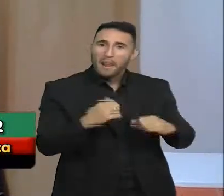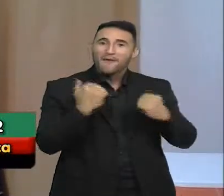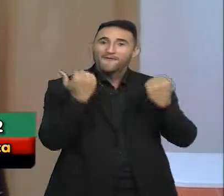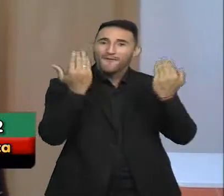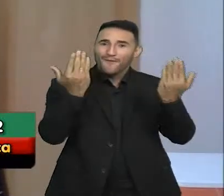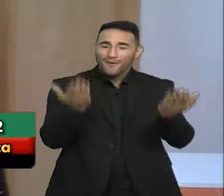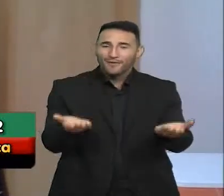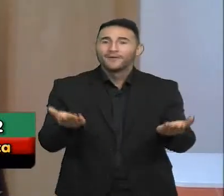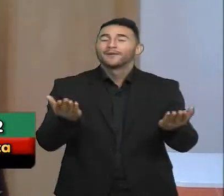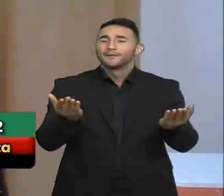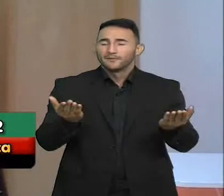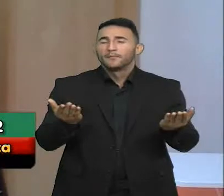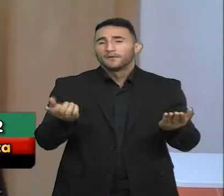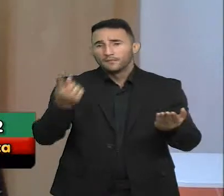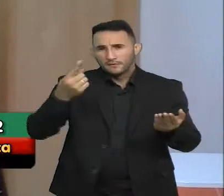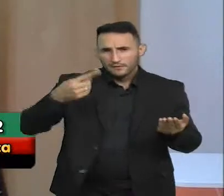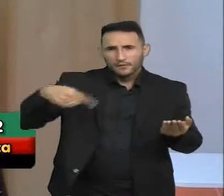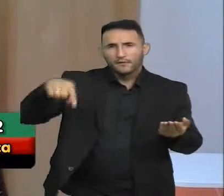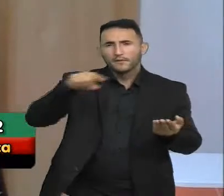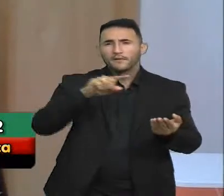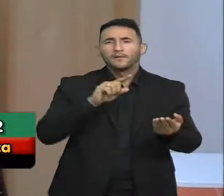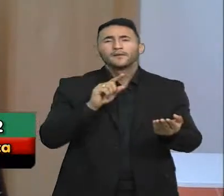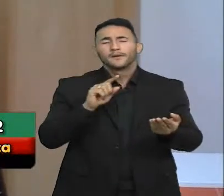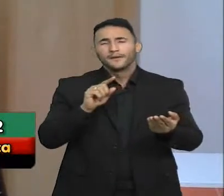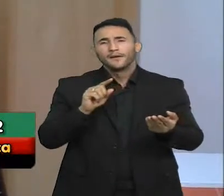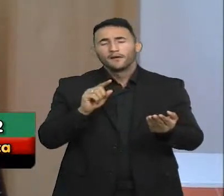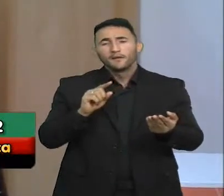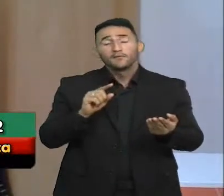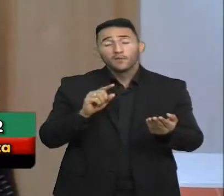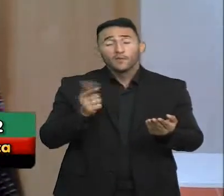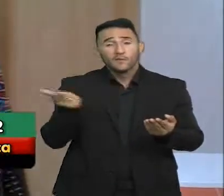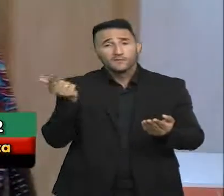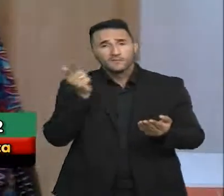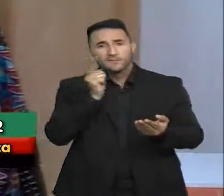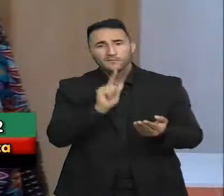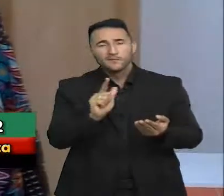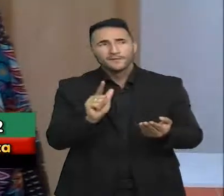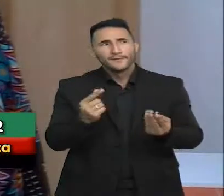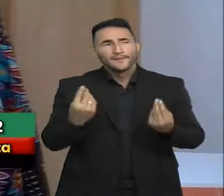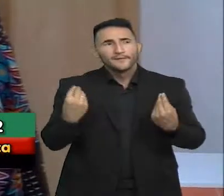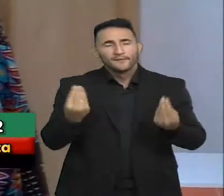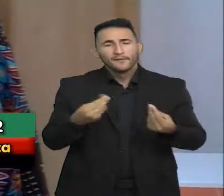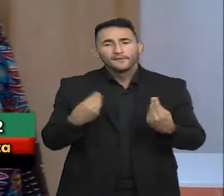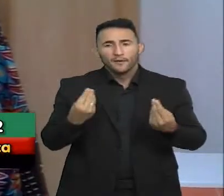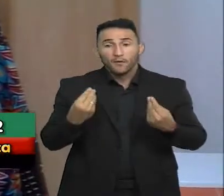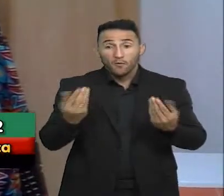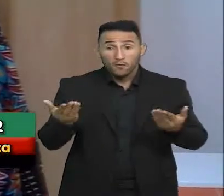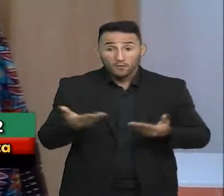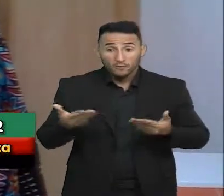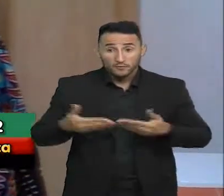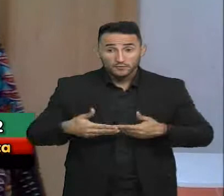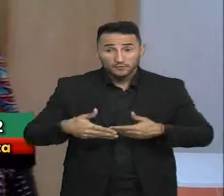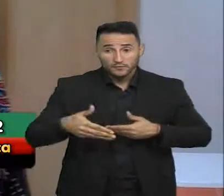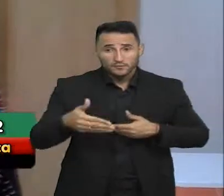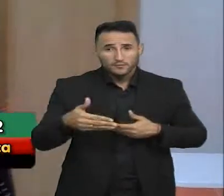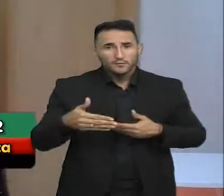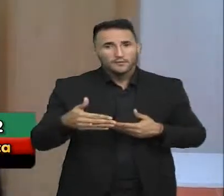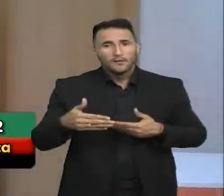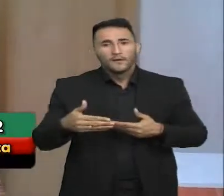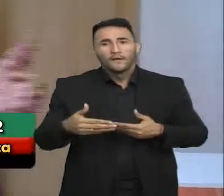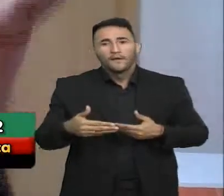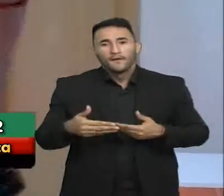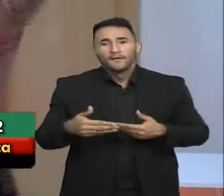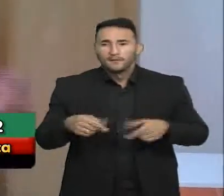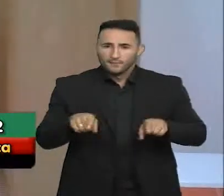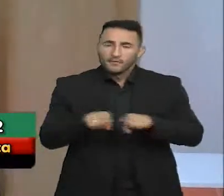banner, para que vocês possam, através, né, Simone, a partir de hoje, né, não só de hoje, e